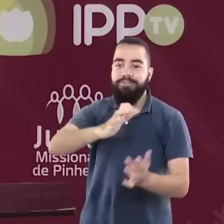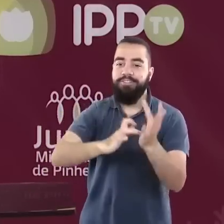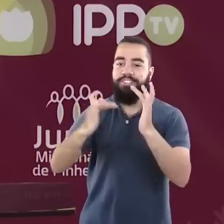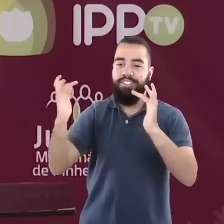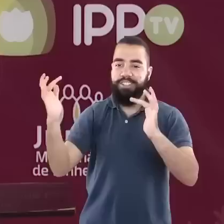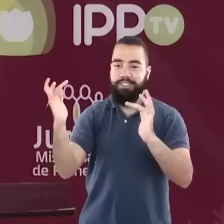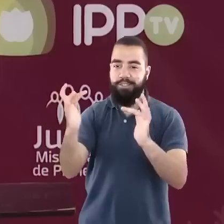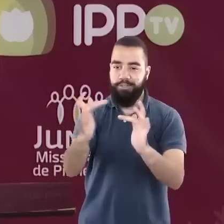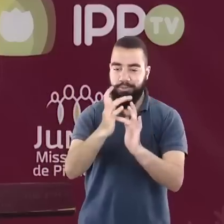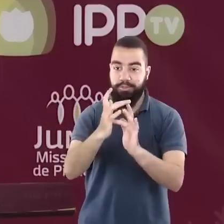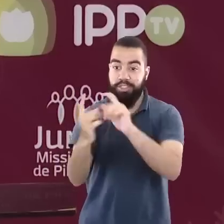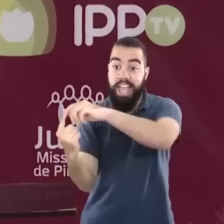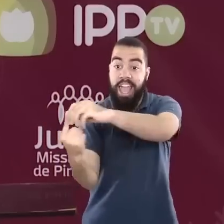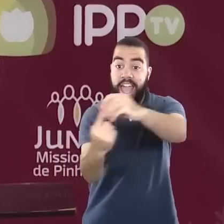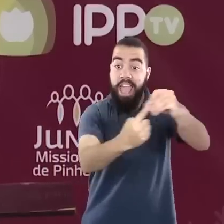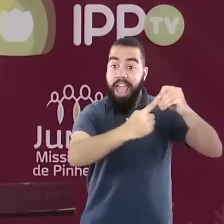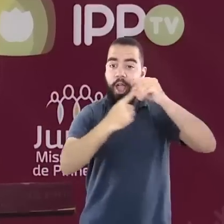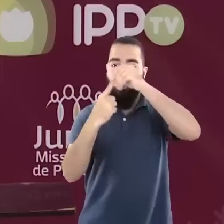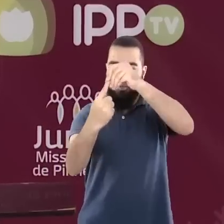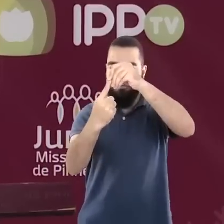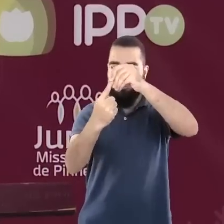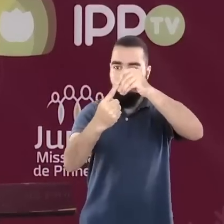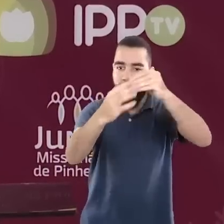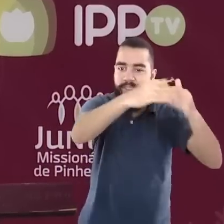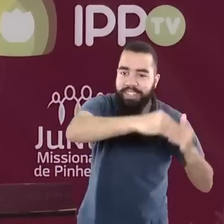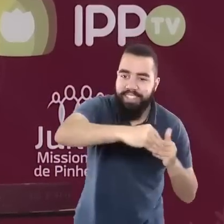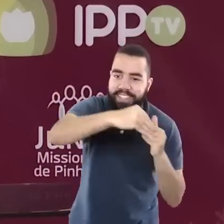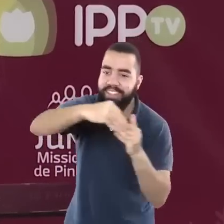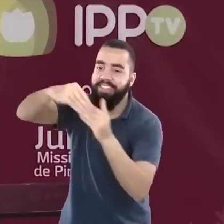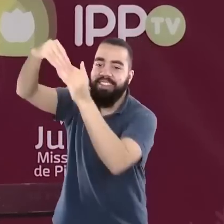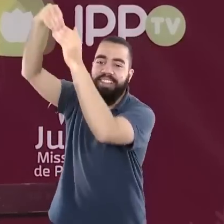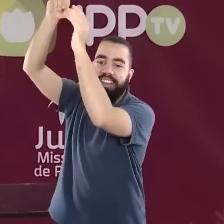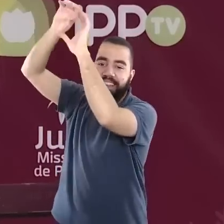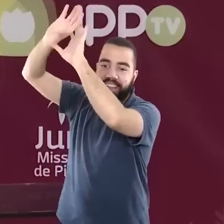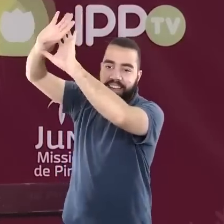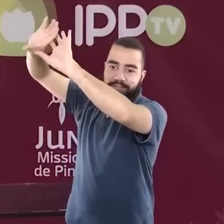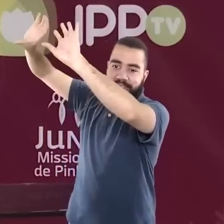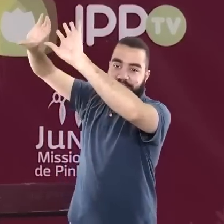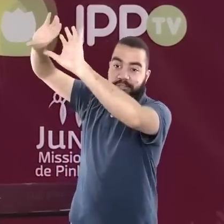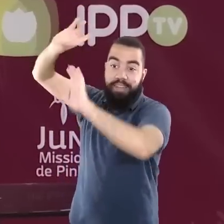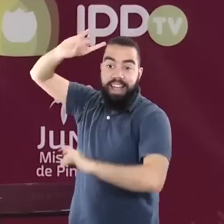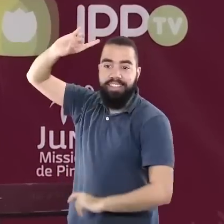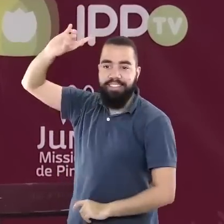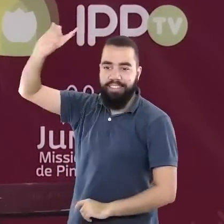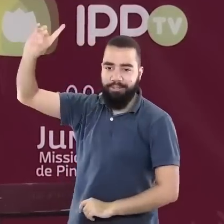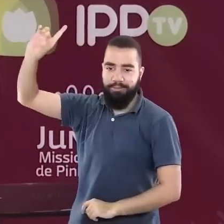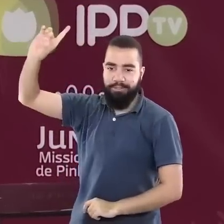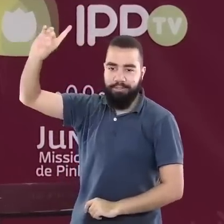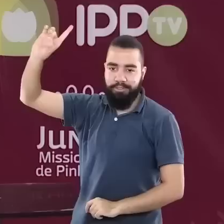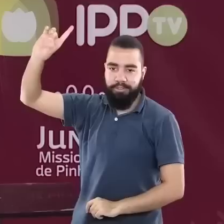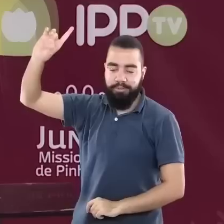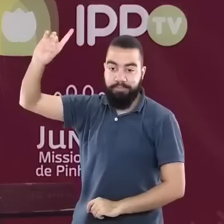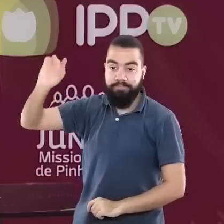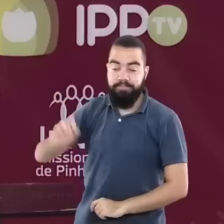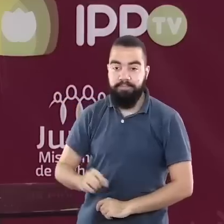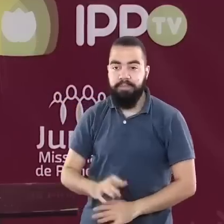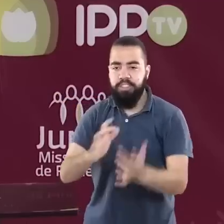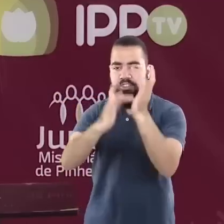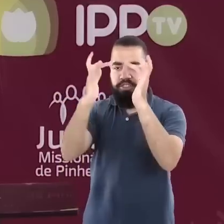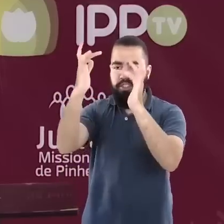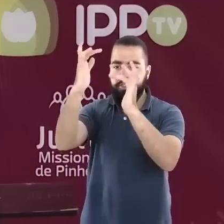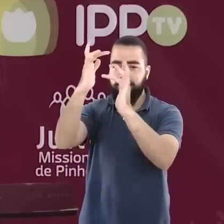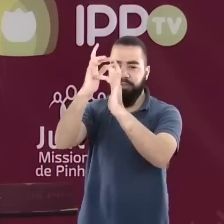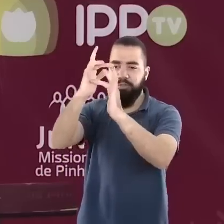Ele é o único mediador entre Deus e os homens Ele é tudo na salvação foi ele quem veio